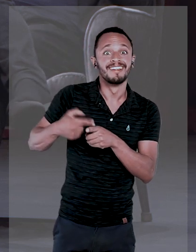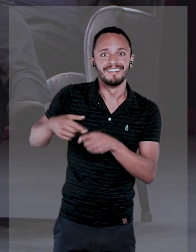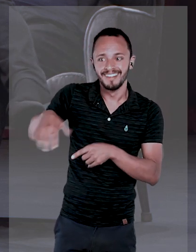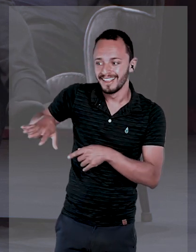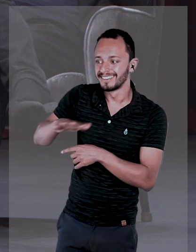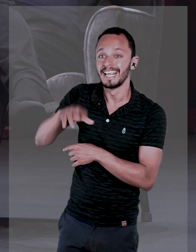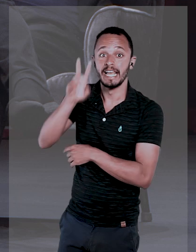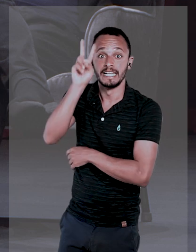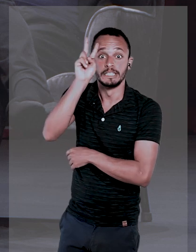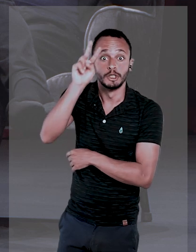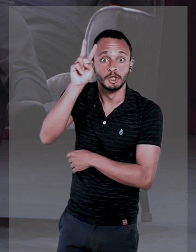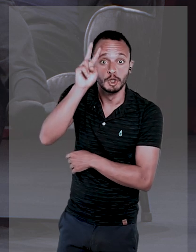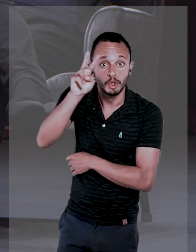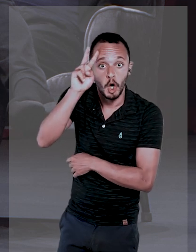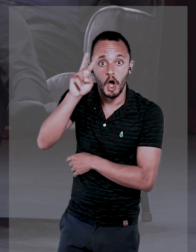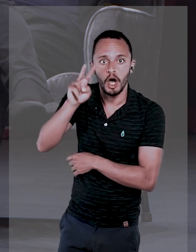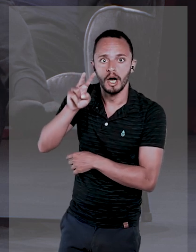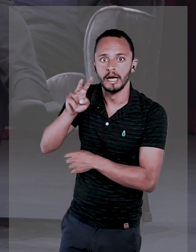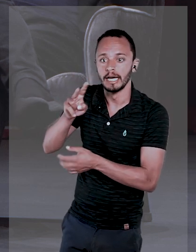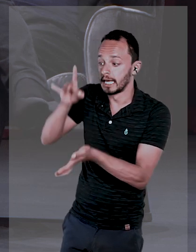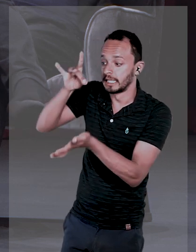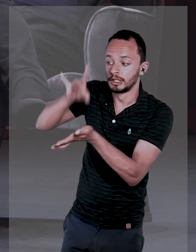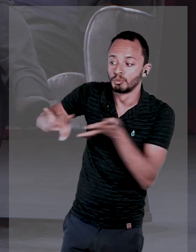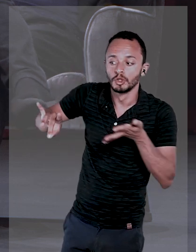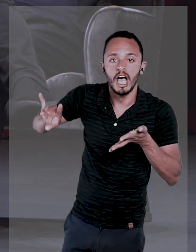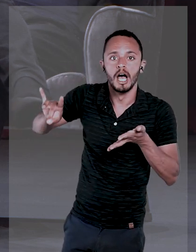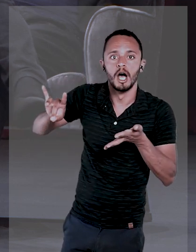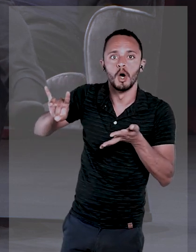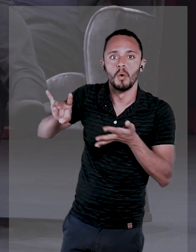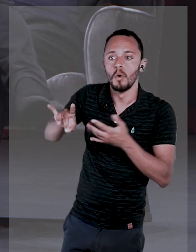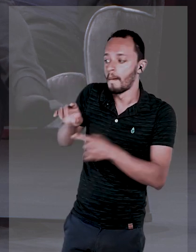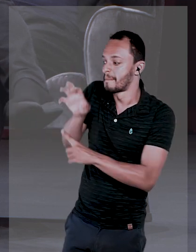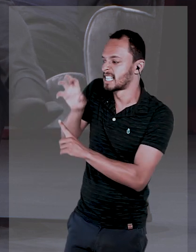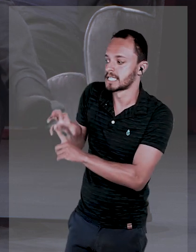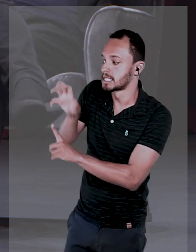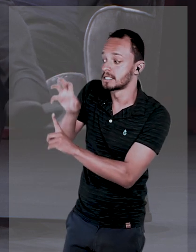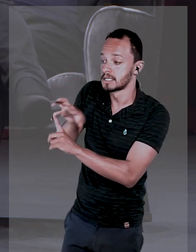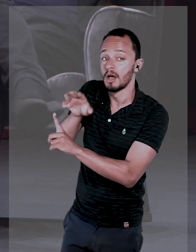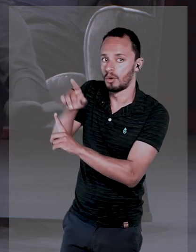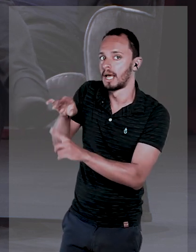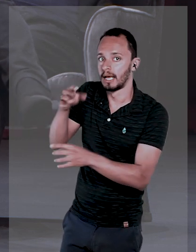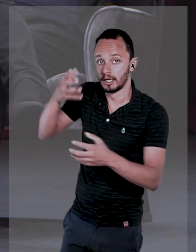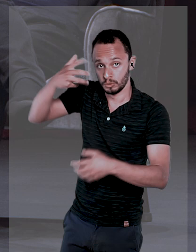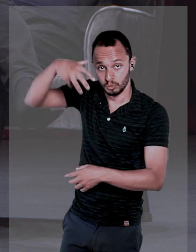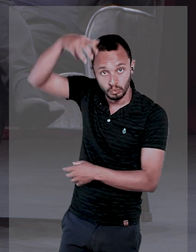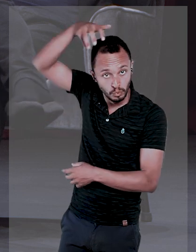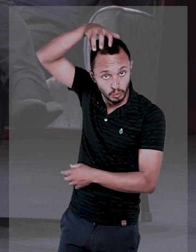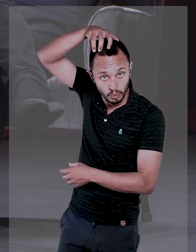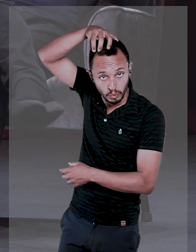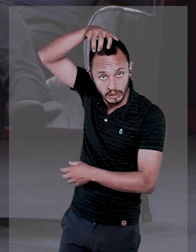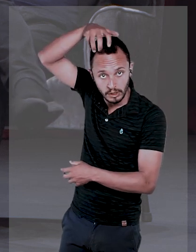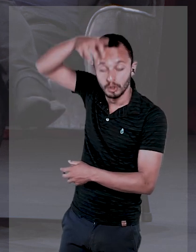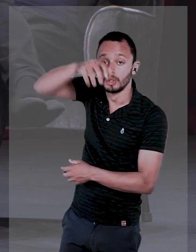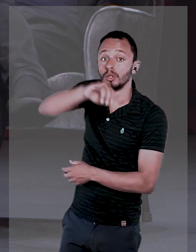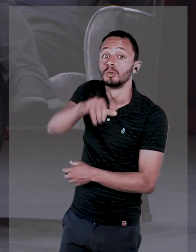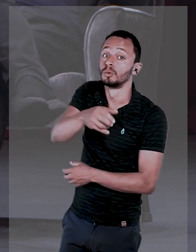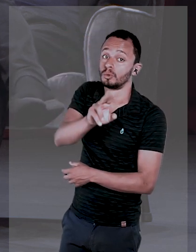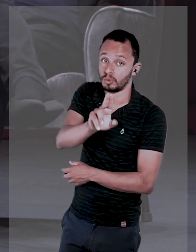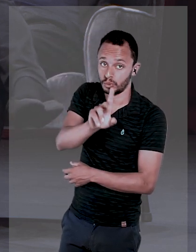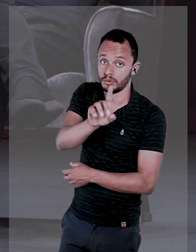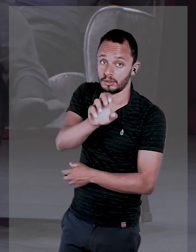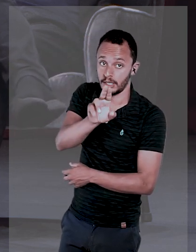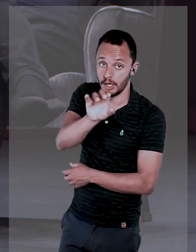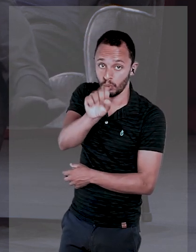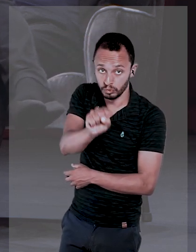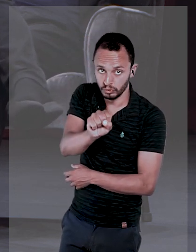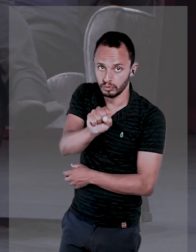se segue, porque os judeus têm uma longa história de expulsão e perseguição. Mas eu não sei